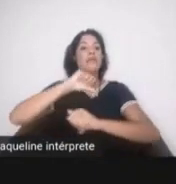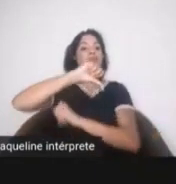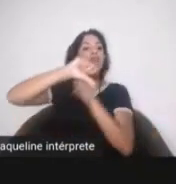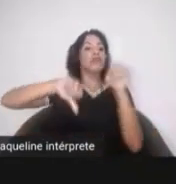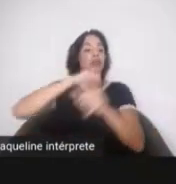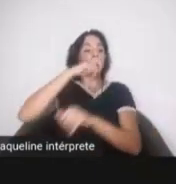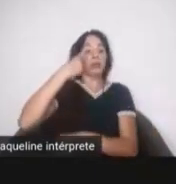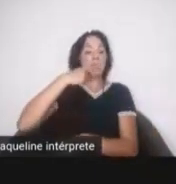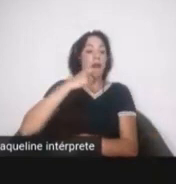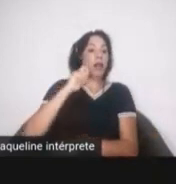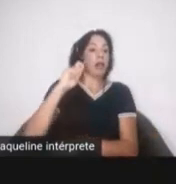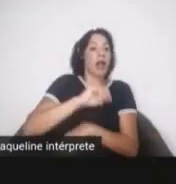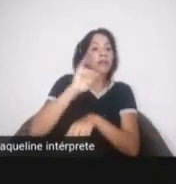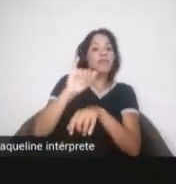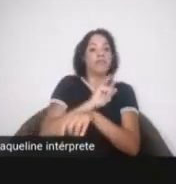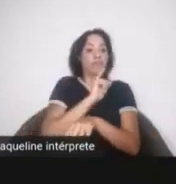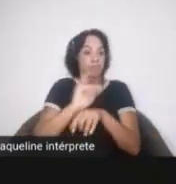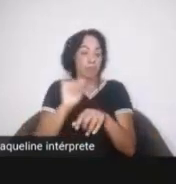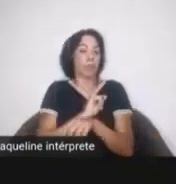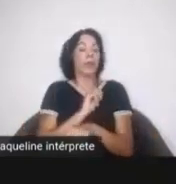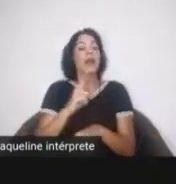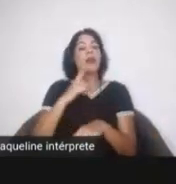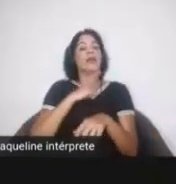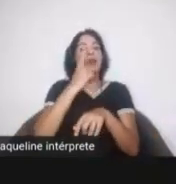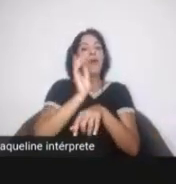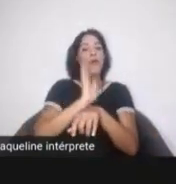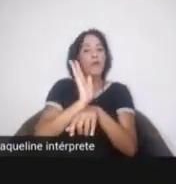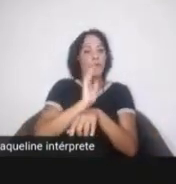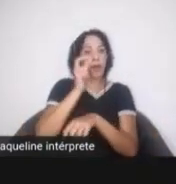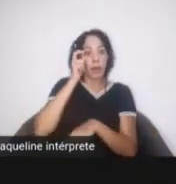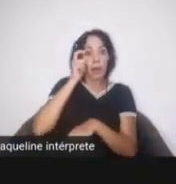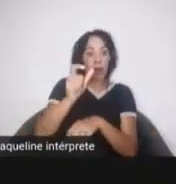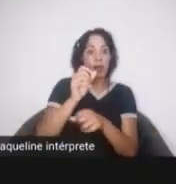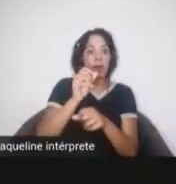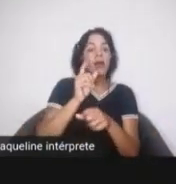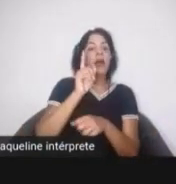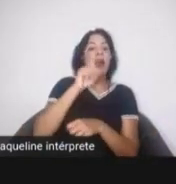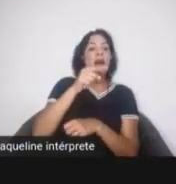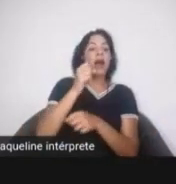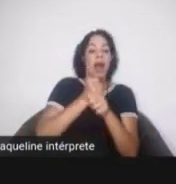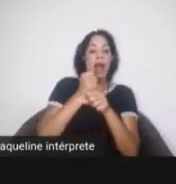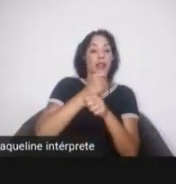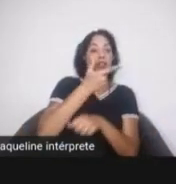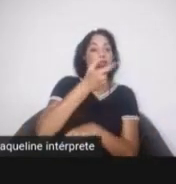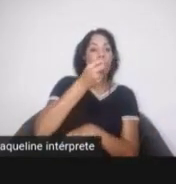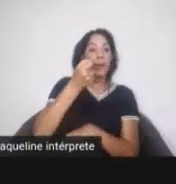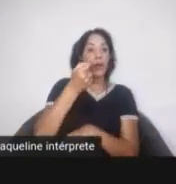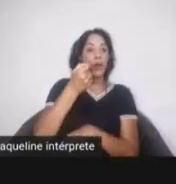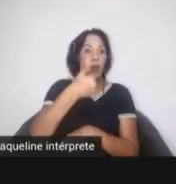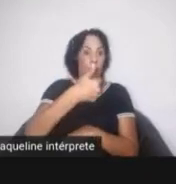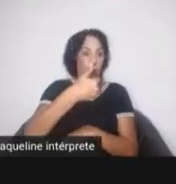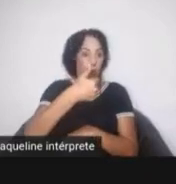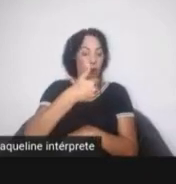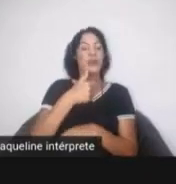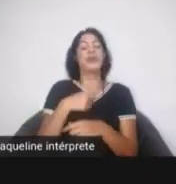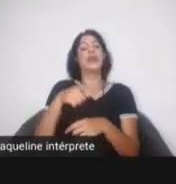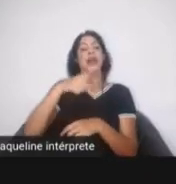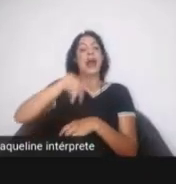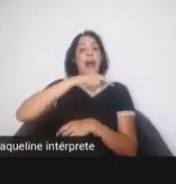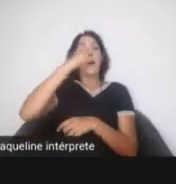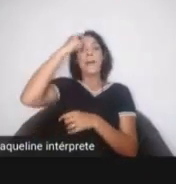filme muito interessante, que é 2001. Olha, 2001, imaginava-se que o mundo já seria, né, uma